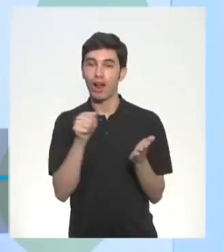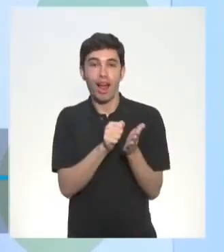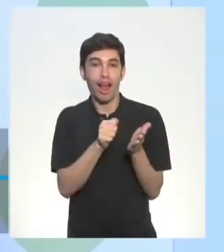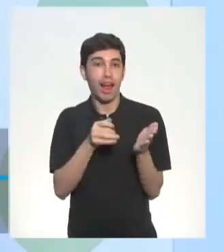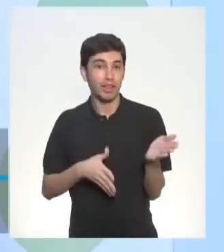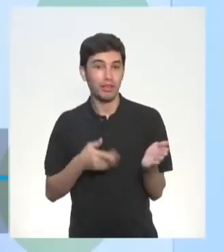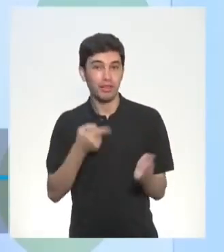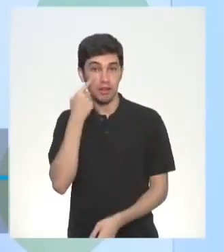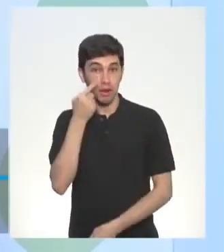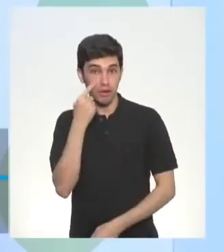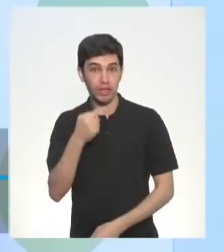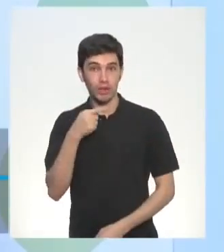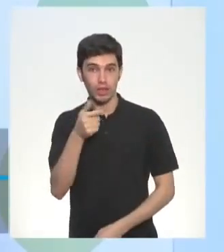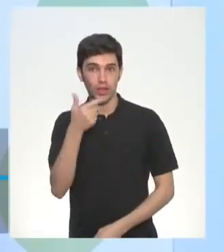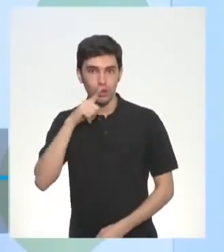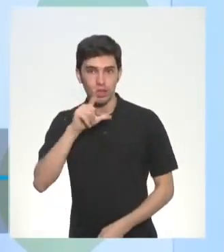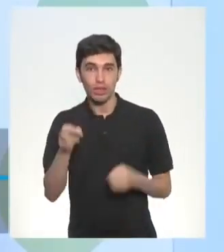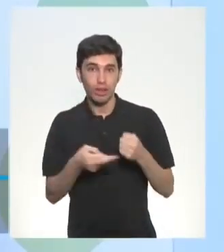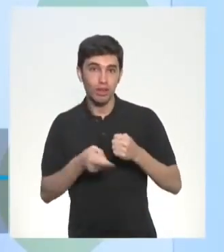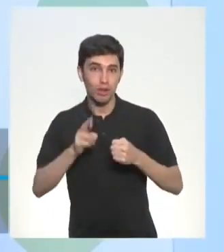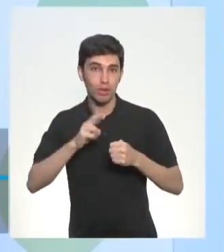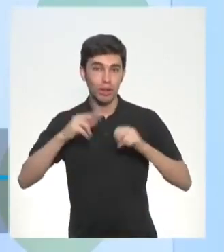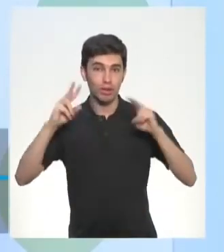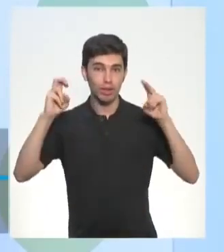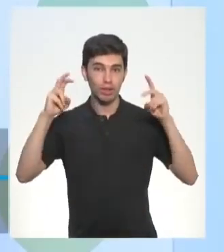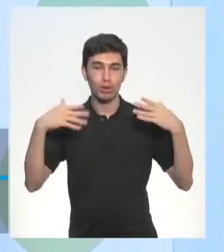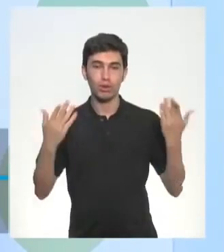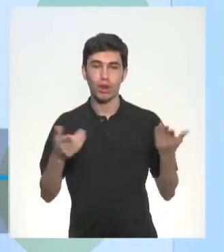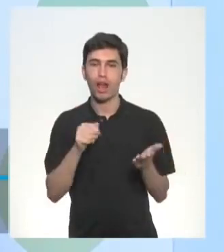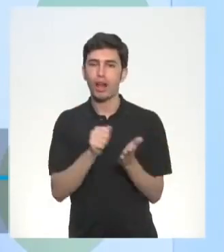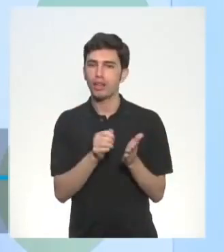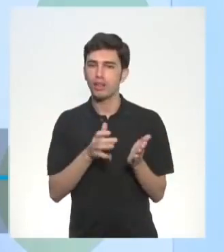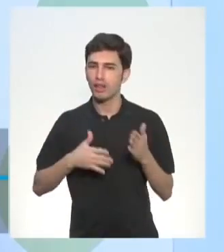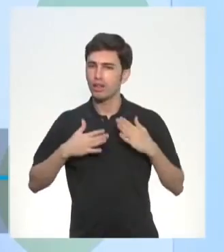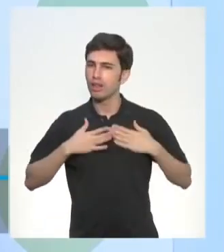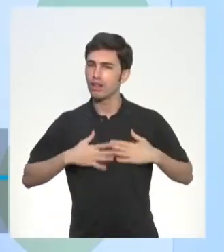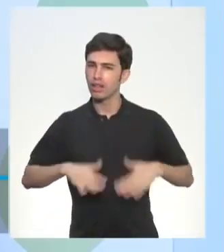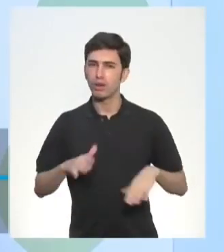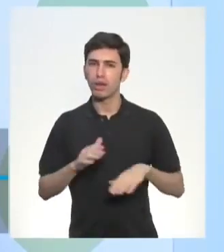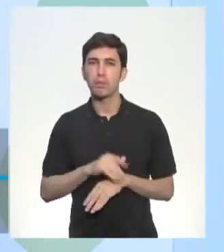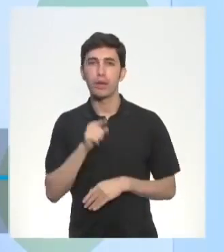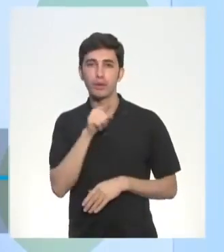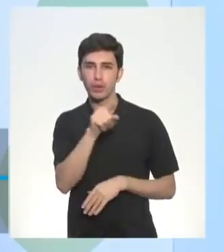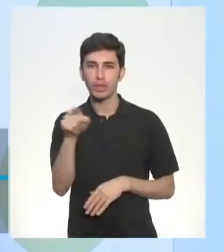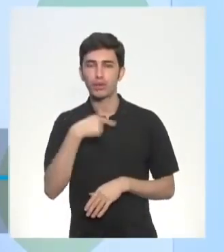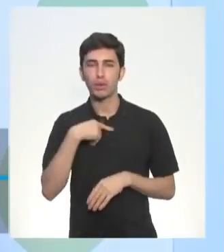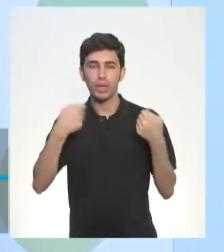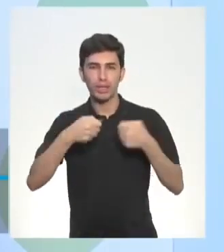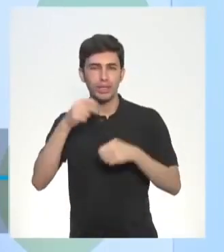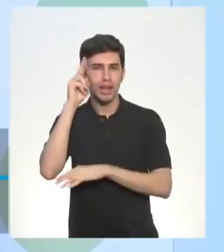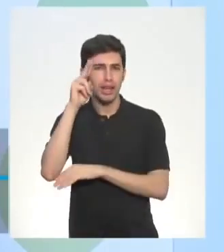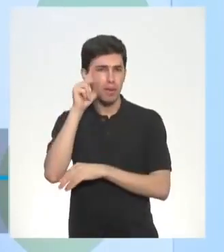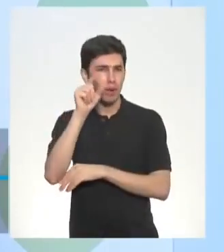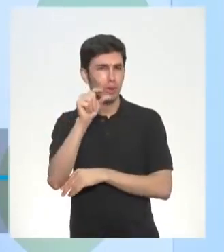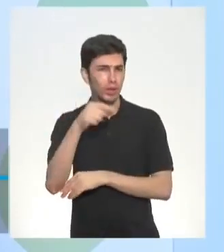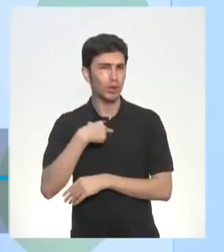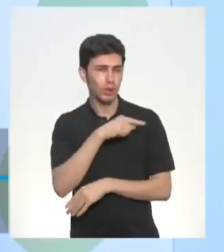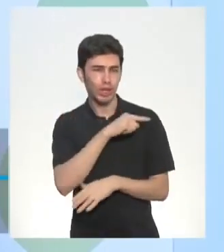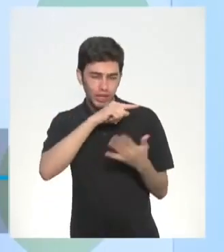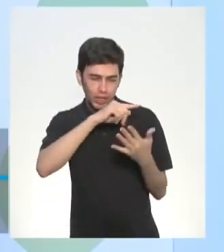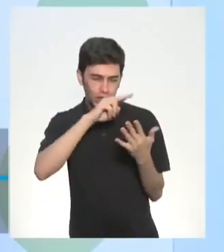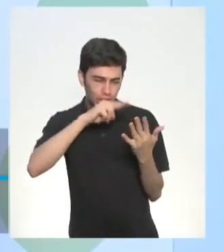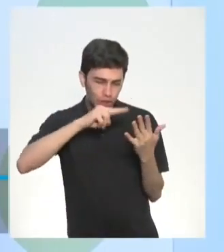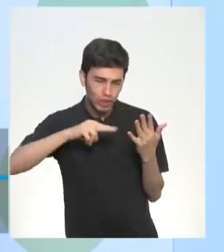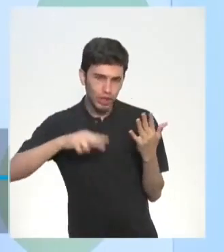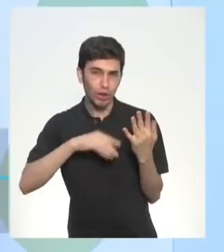vocês conseguiram retomar todo o assunto. A atividade ela vai ser bem tranquila, mas vocês vão ter que dar uma lembrada no que a gente leu, tá? Vamos